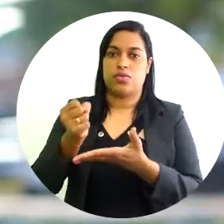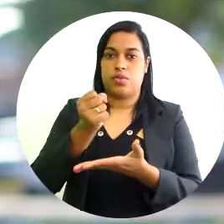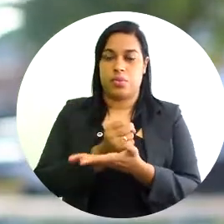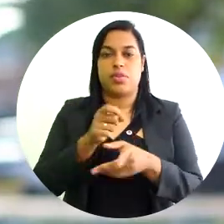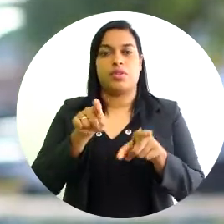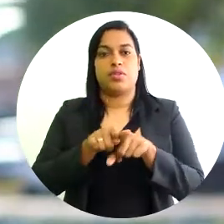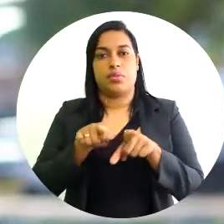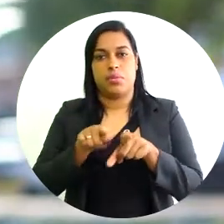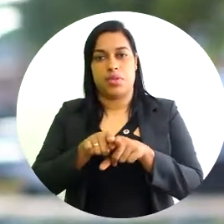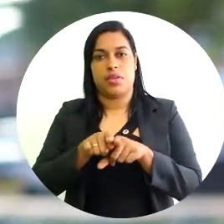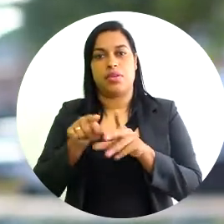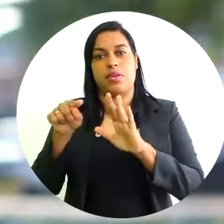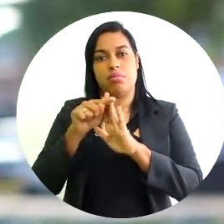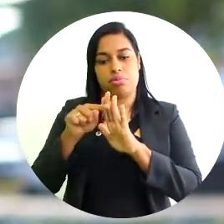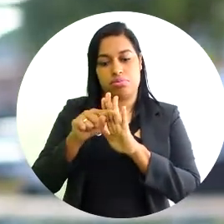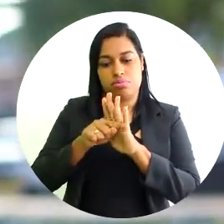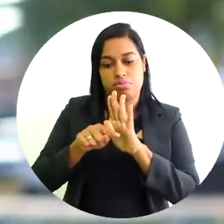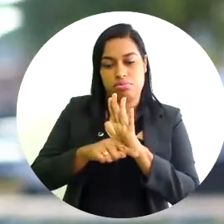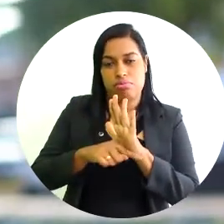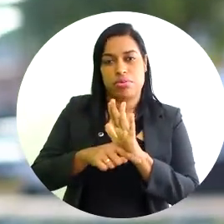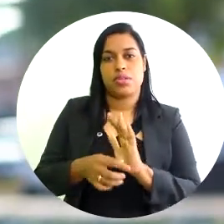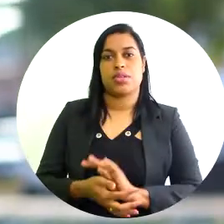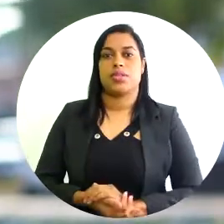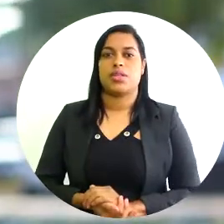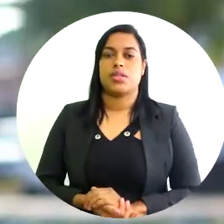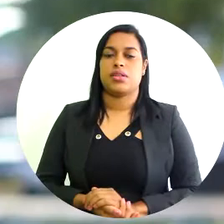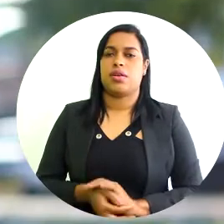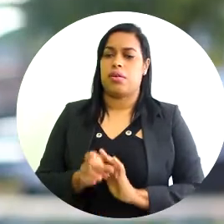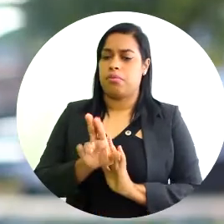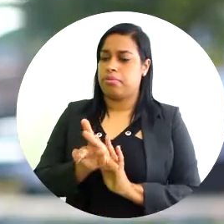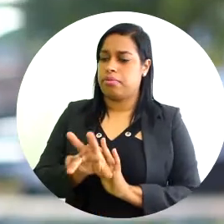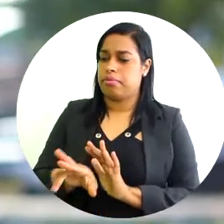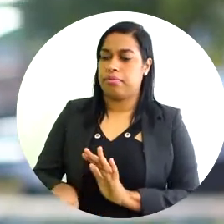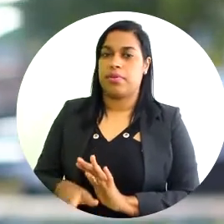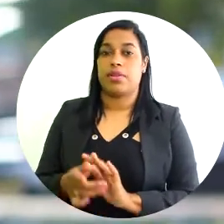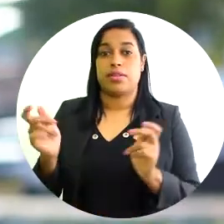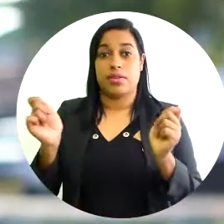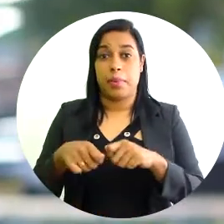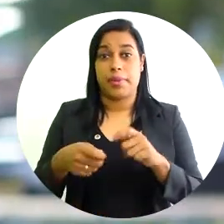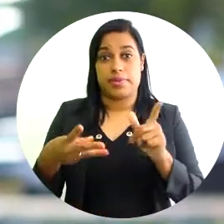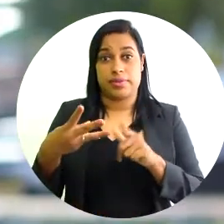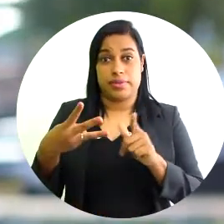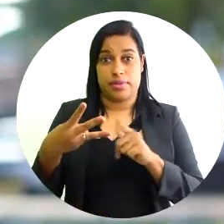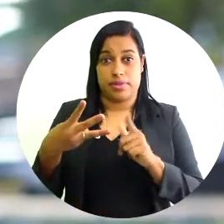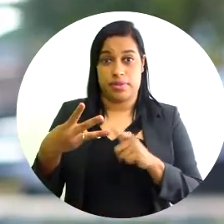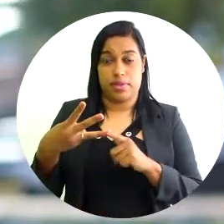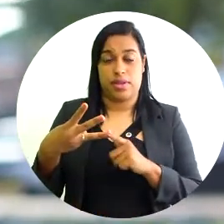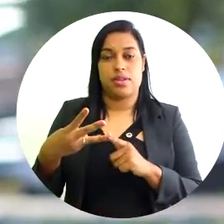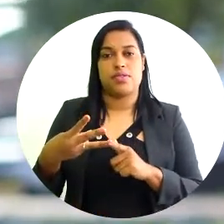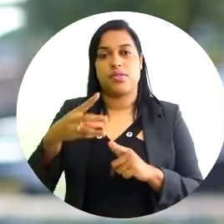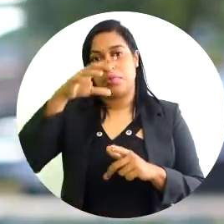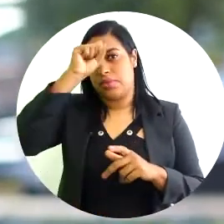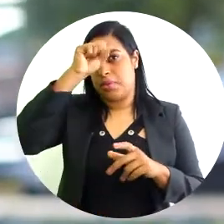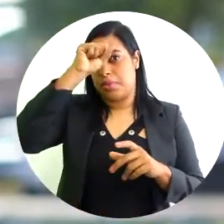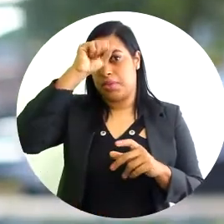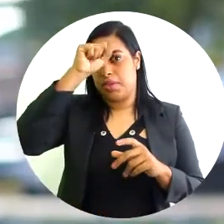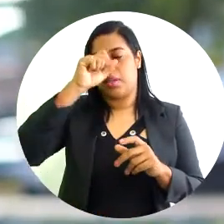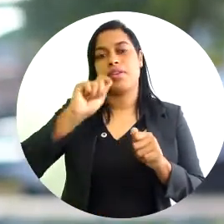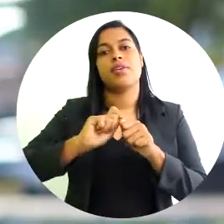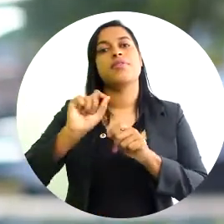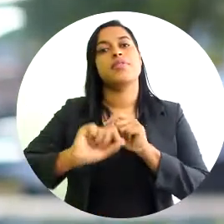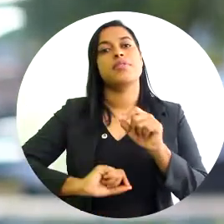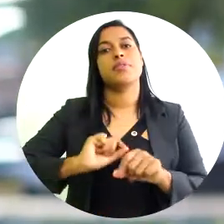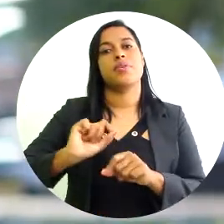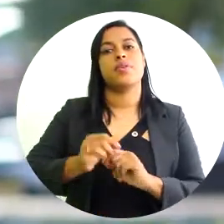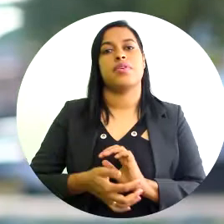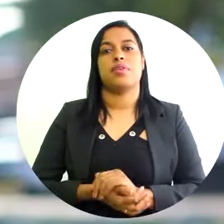como tesauro, lista alfabética de assuntos, e enfim, nessa competência 3, nós vamos aprender a